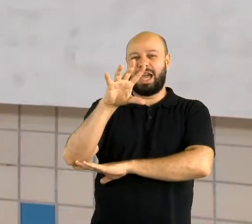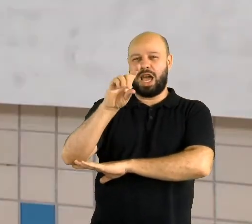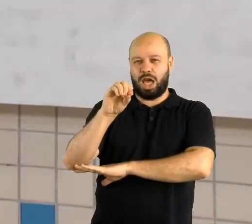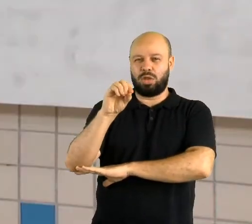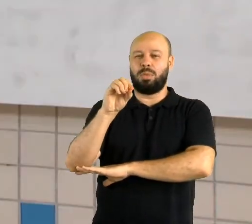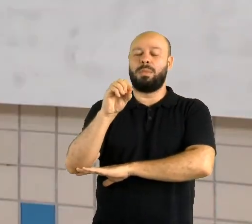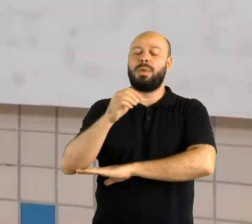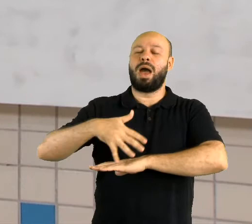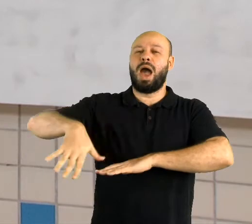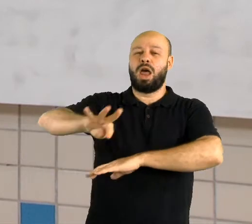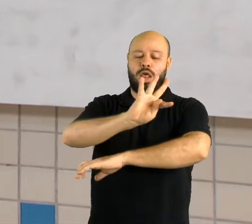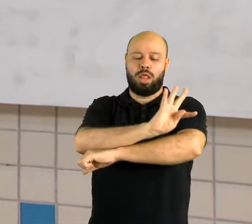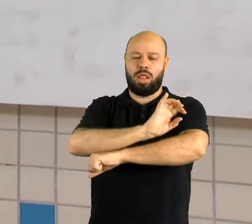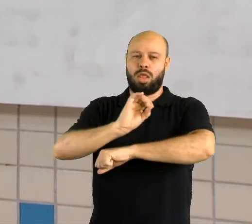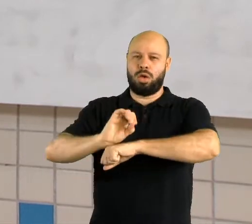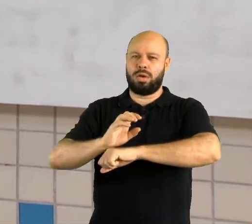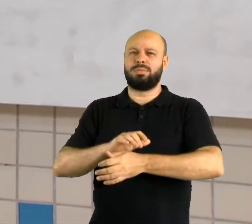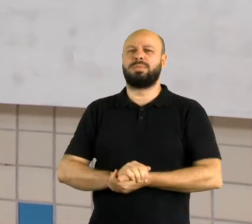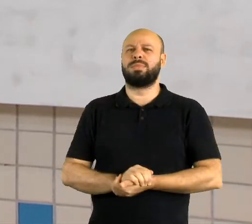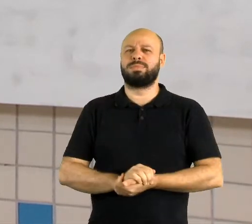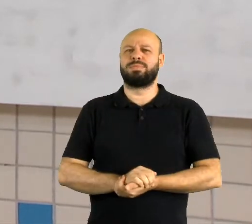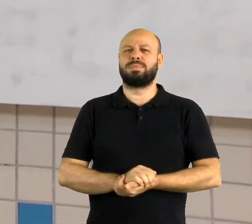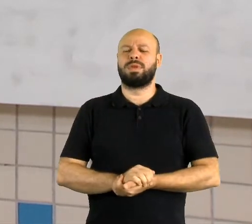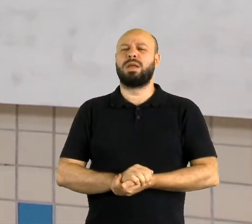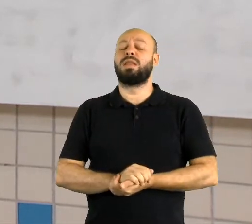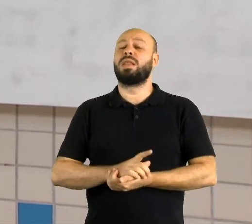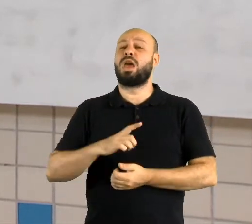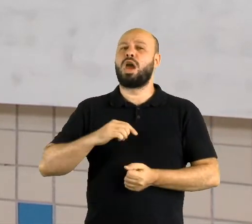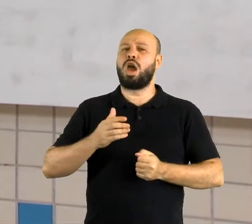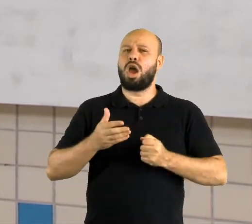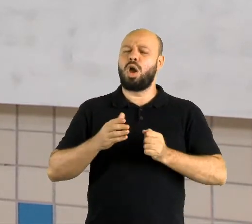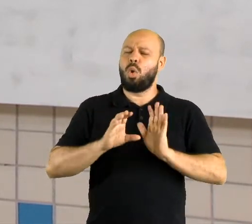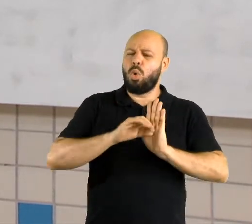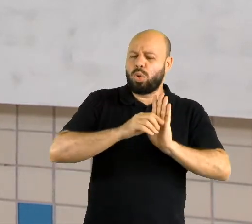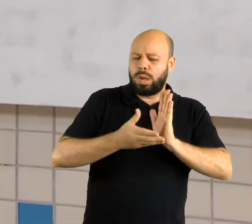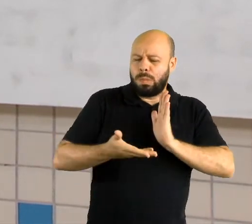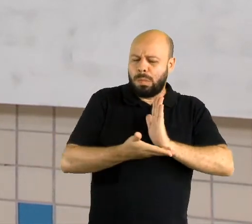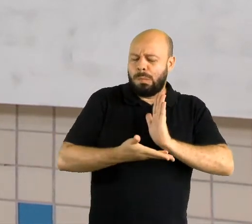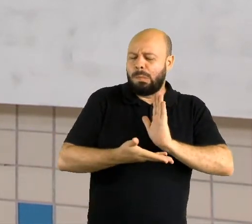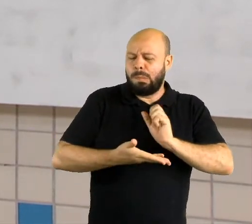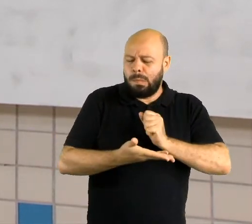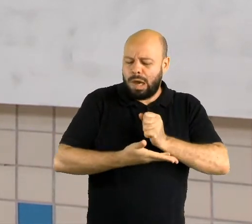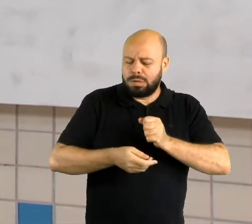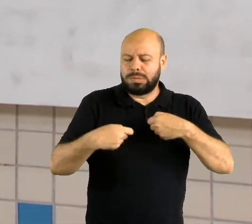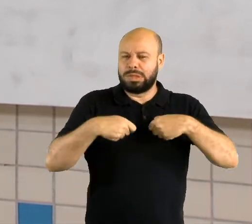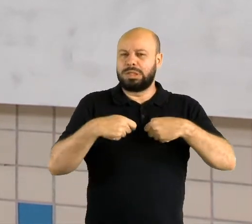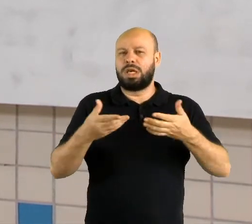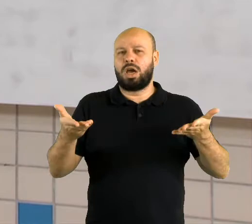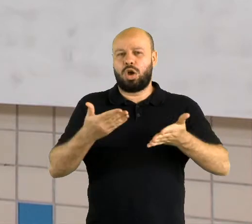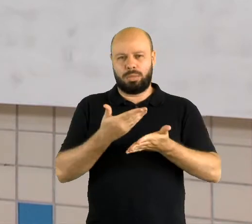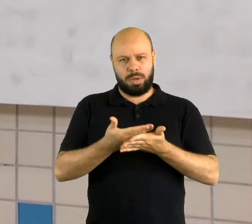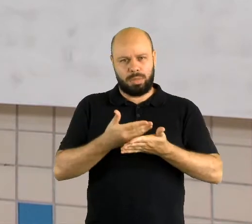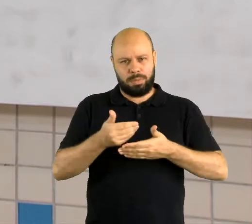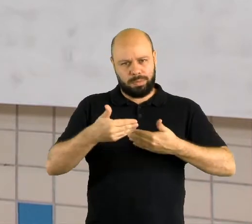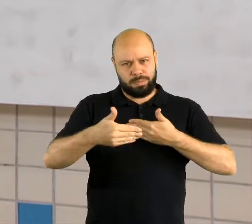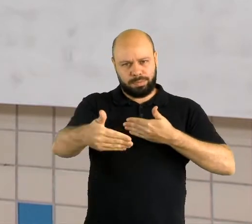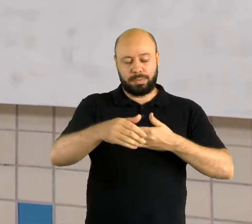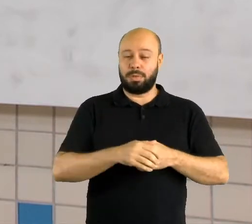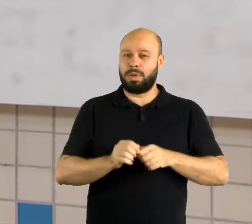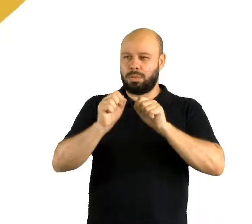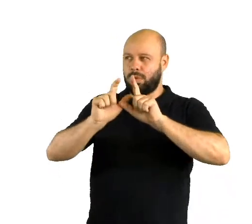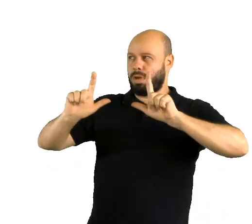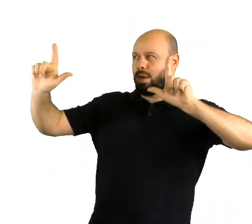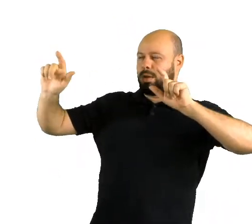para começar, nada melhor do que a gente falar alguns conceitos que nós vamos precisar durante a aula. Então, slide na